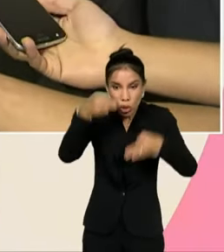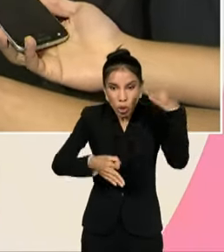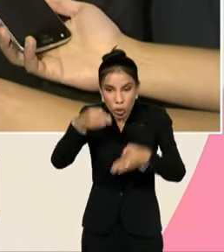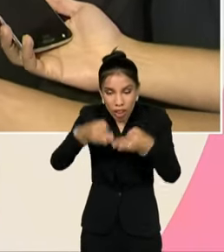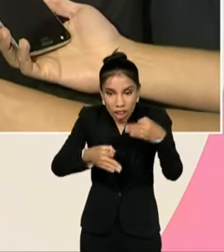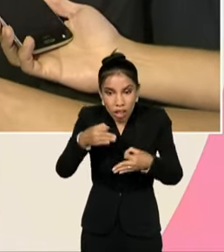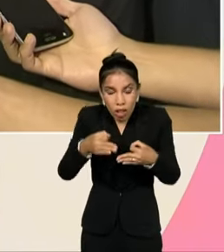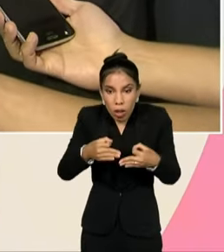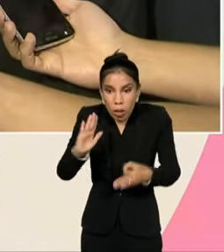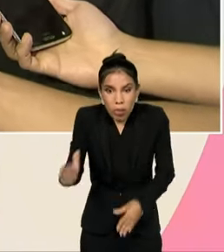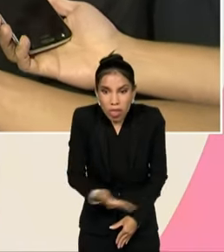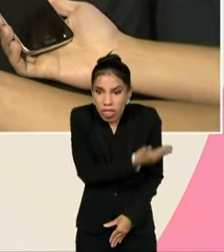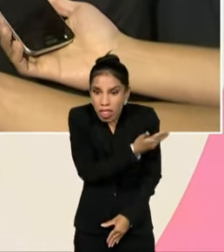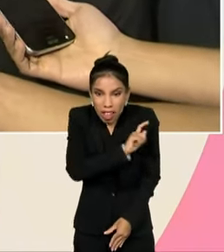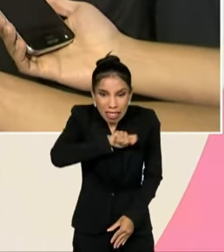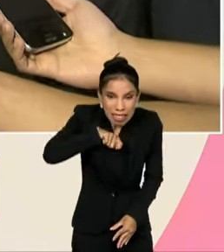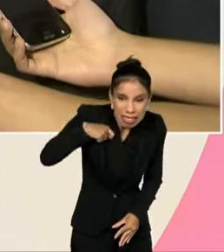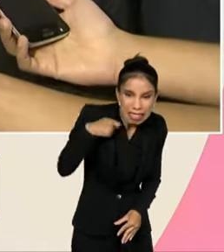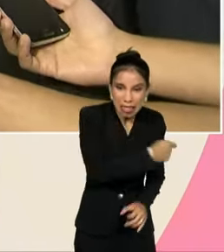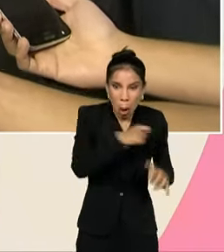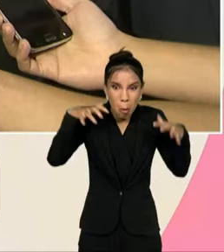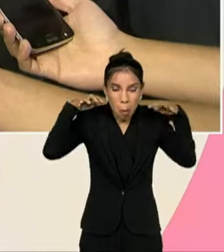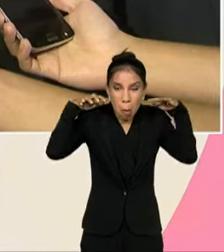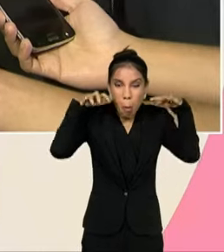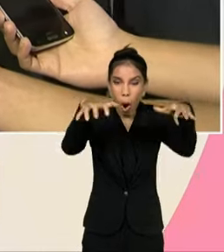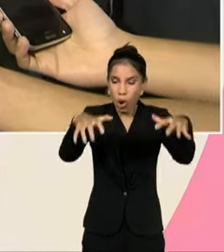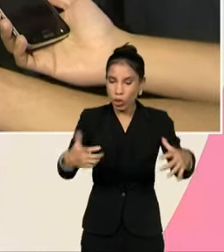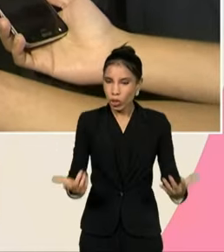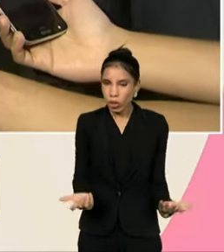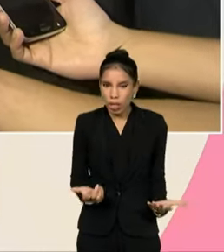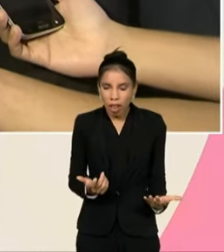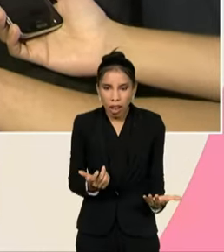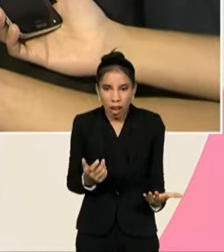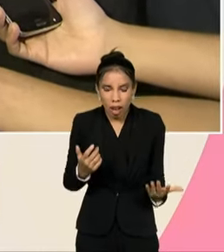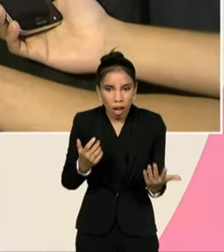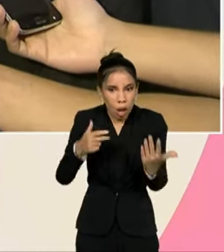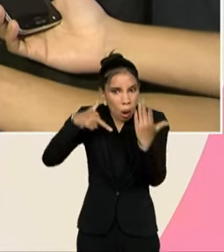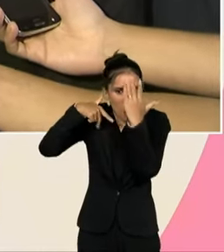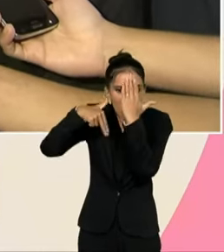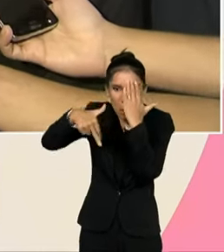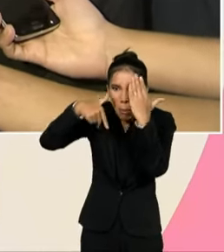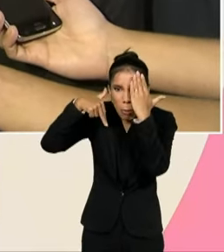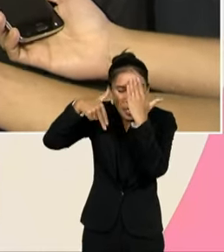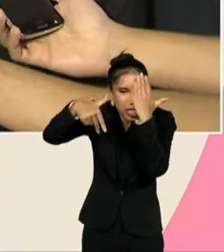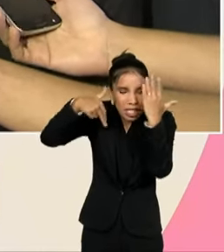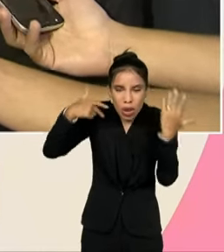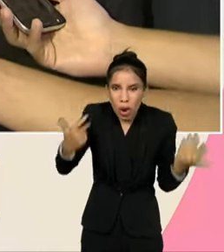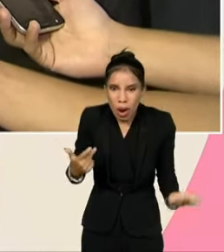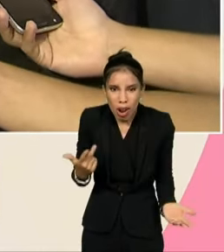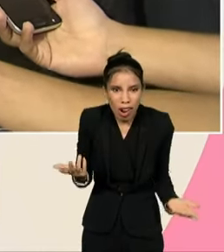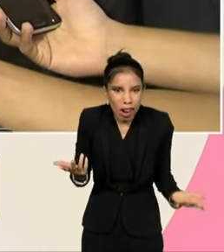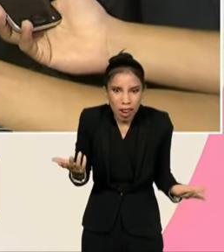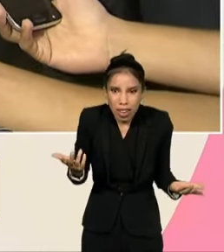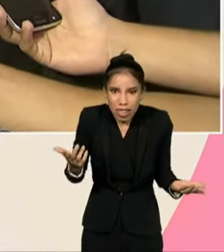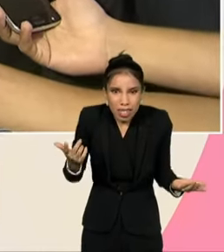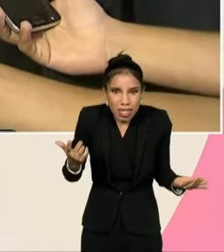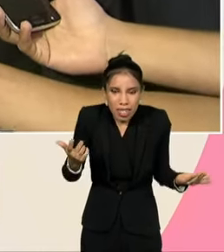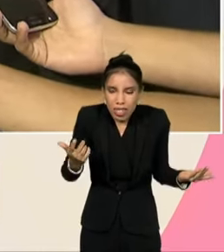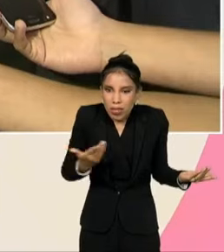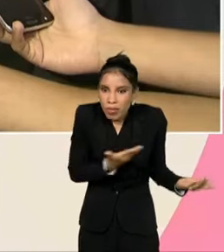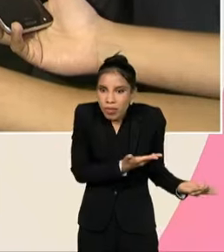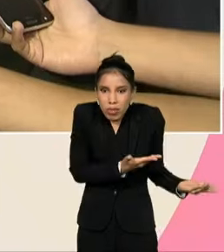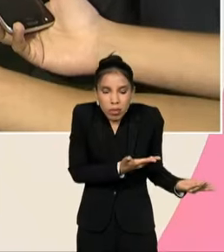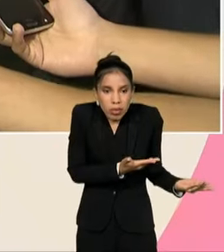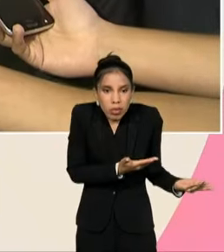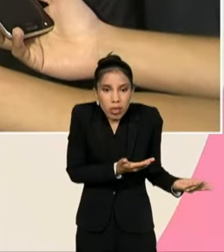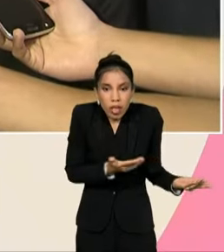assim, eu estou do lado de um monstro. Criminoso, monstro. Eu estou do lado de um monstro, estou do lado de um psicopata, estou do lado de um negócio que foge às instituições. Agora, eu